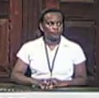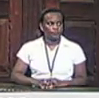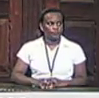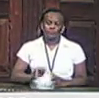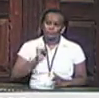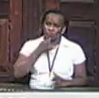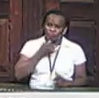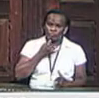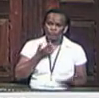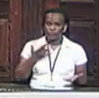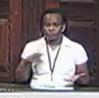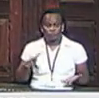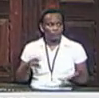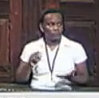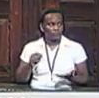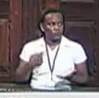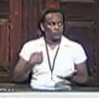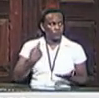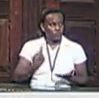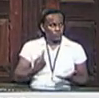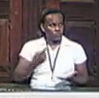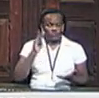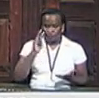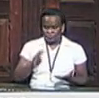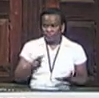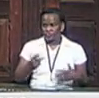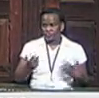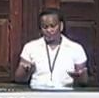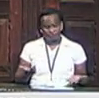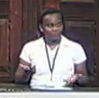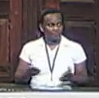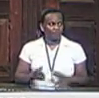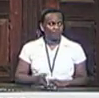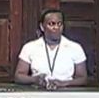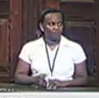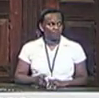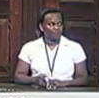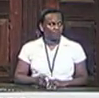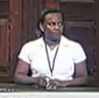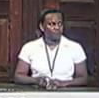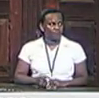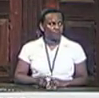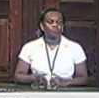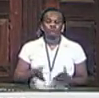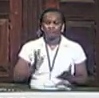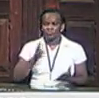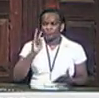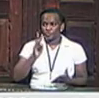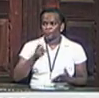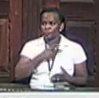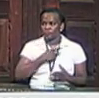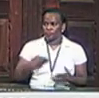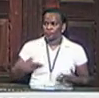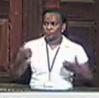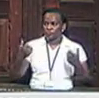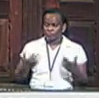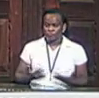Lamento que tenha sido o único a ser observado, né? Quero, senhor presidente,